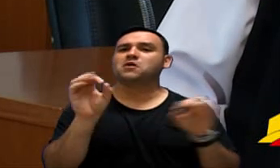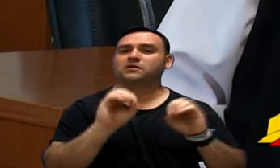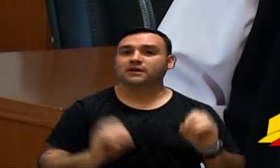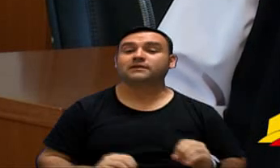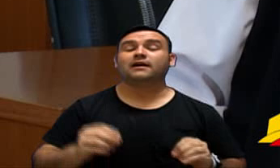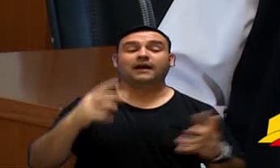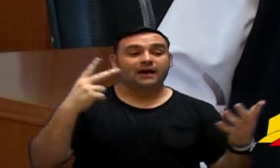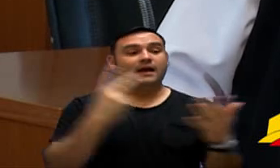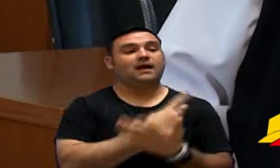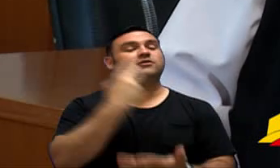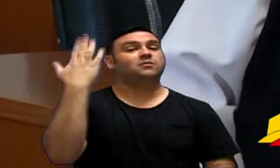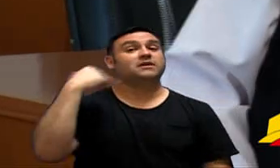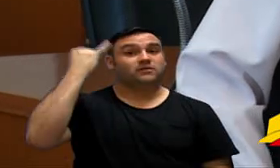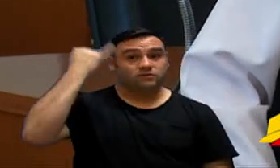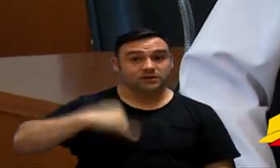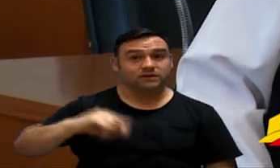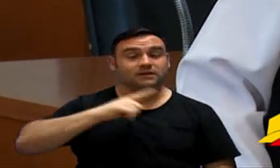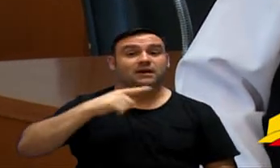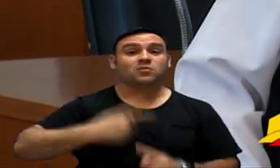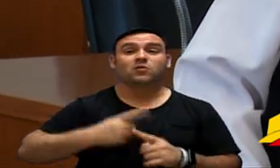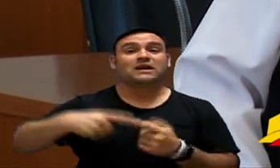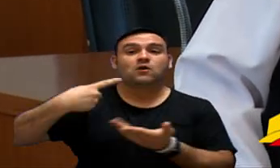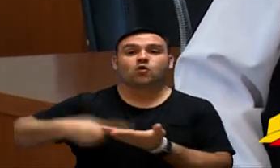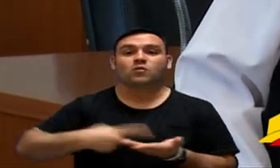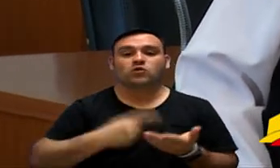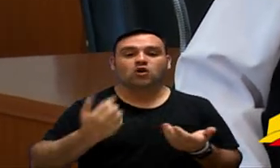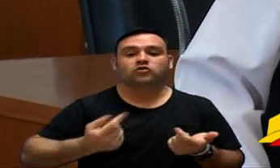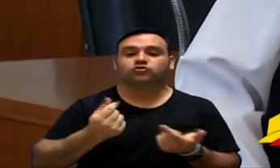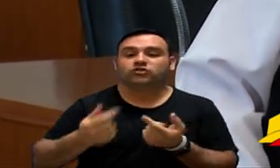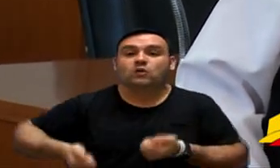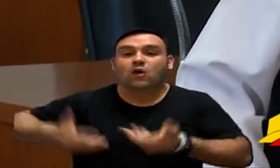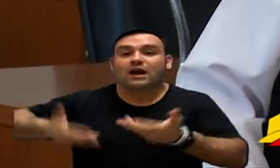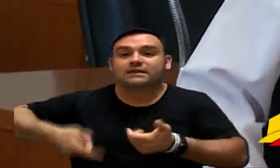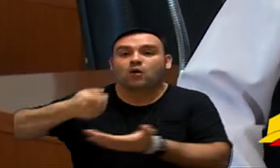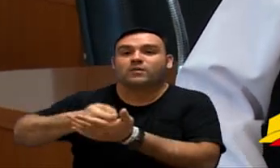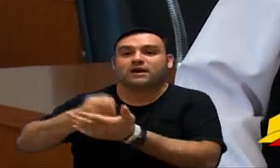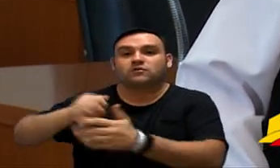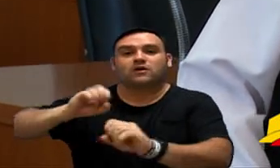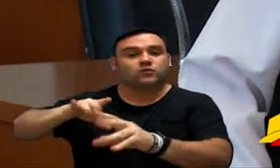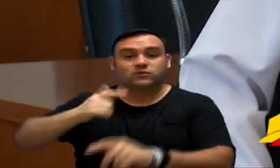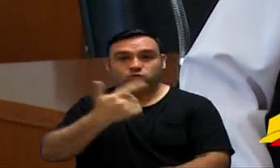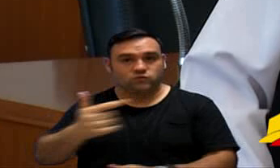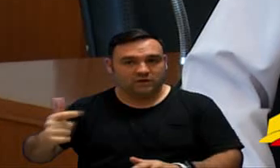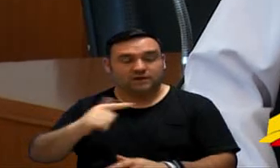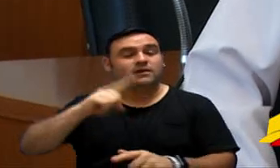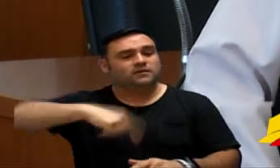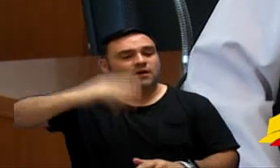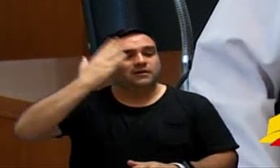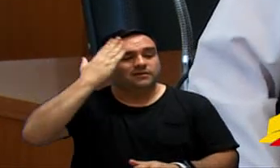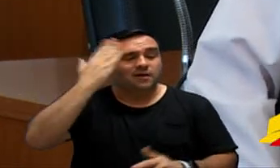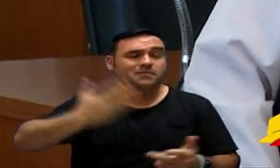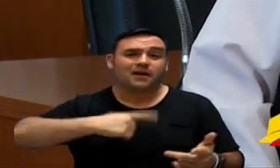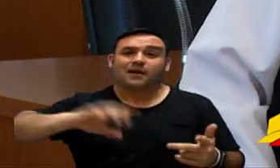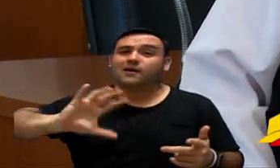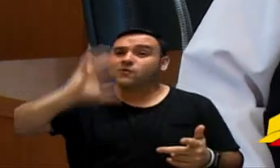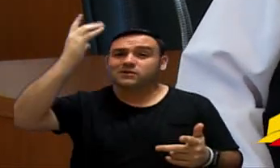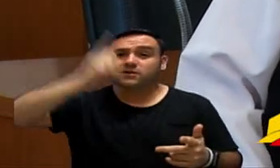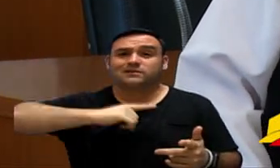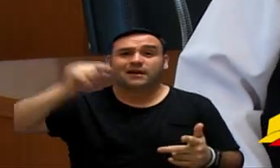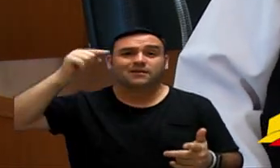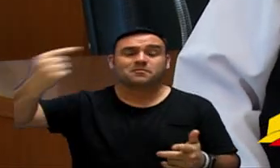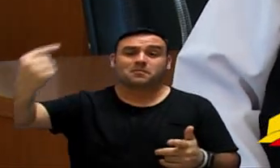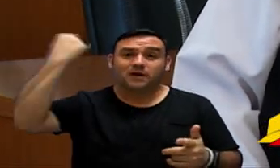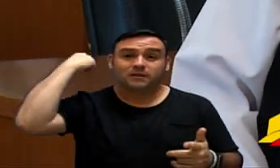Foi feito errado no governo da Jaqueline, porque não se programou para se gastar o que tem que se gastar com educação. Sim, nós não sabemos, foi uma situação que ocorreu